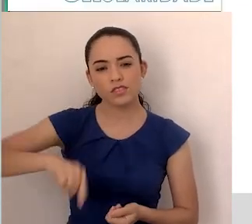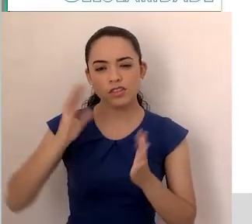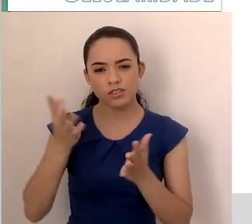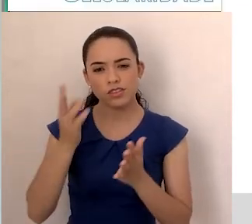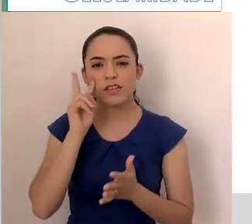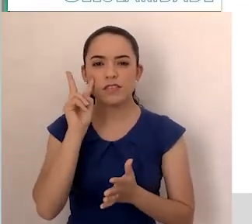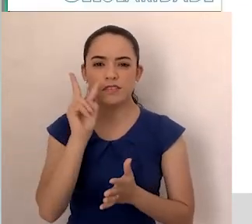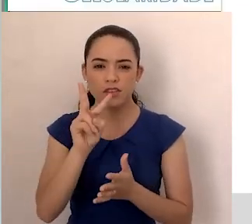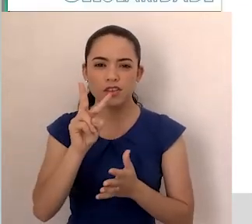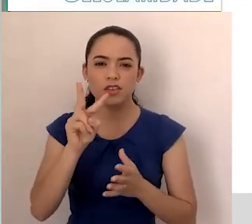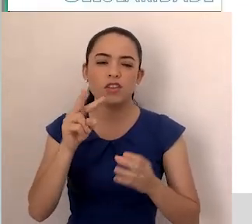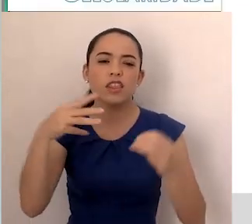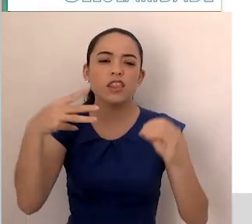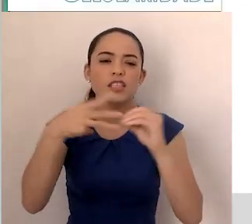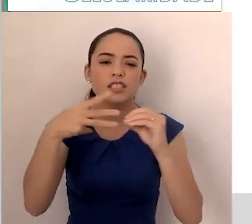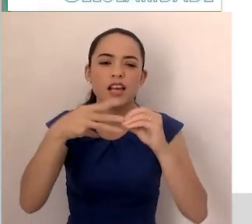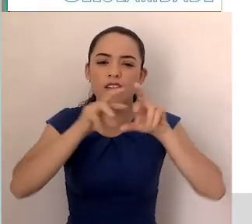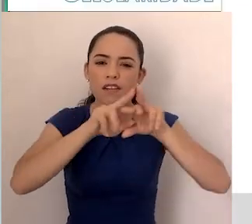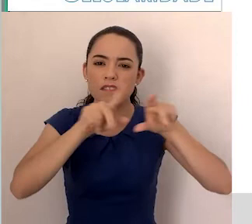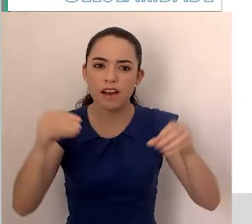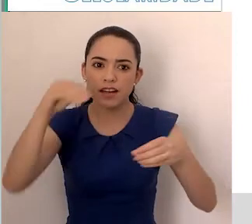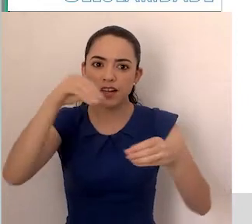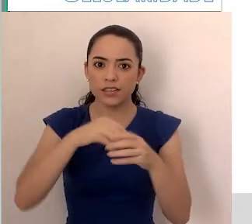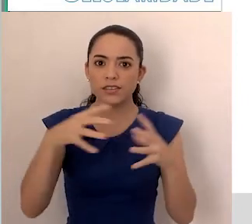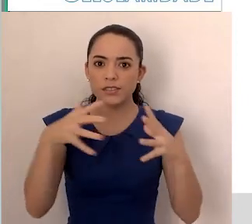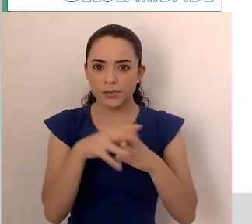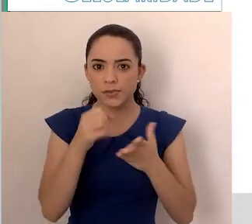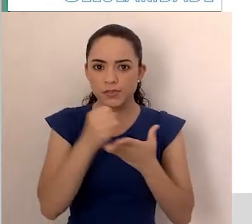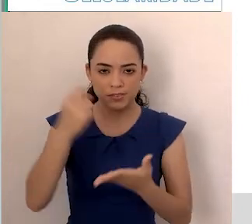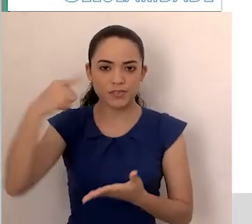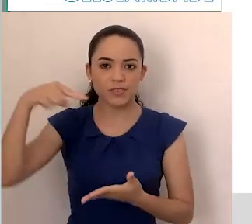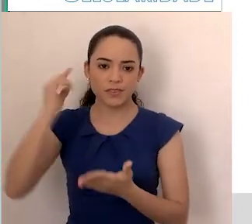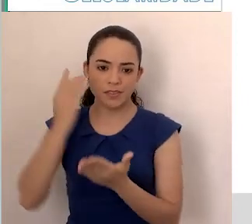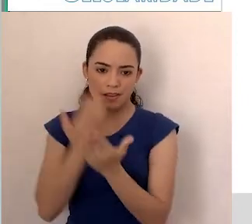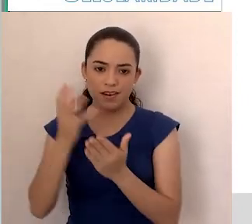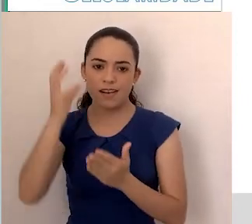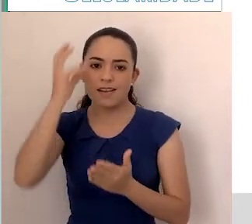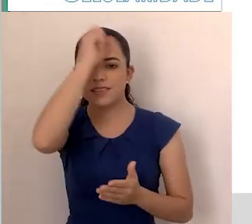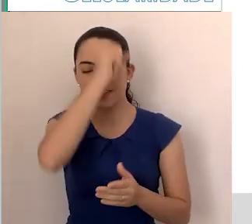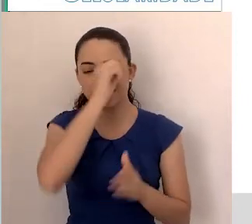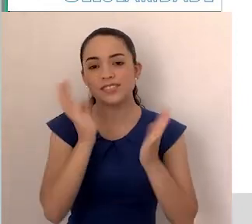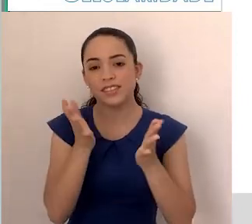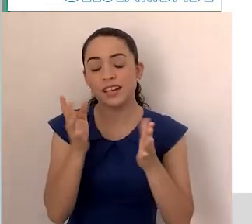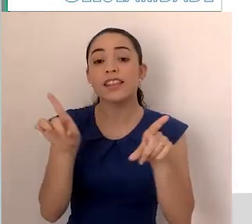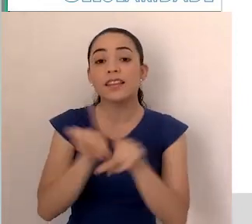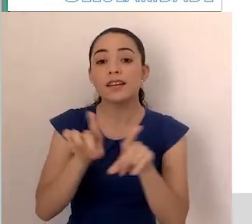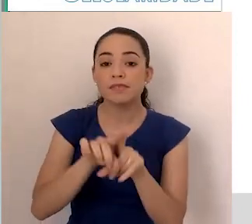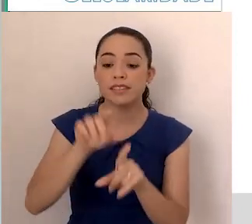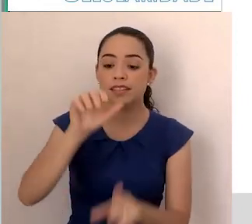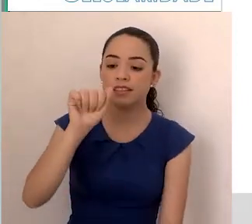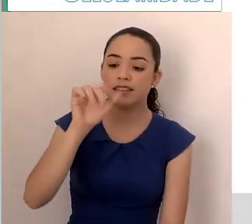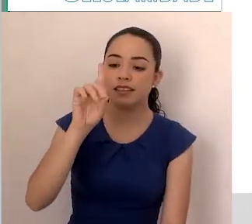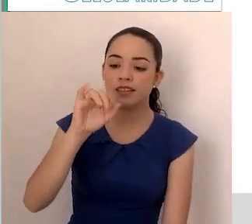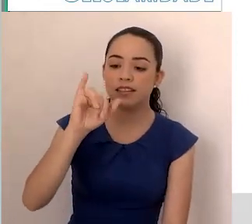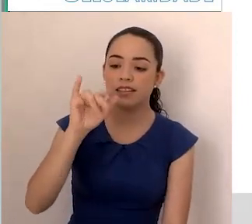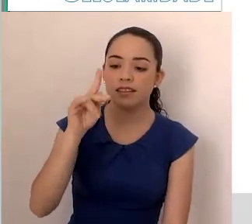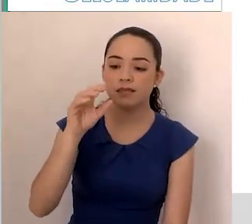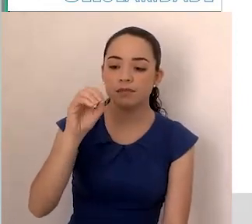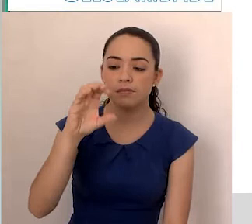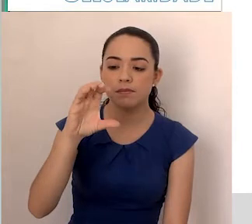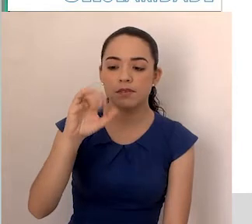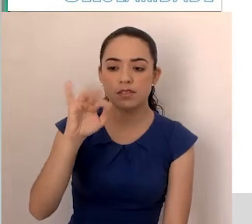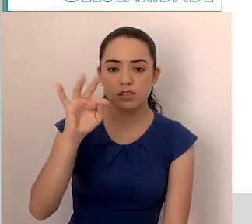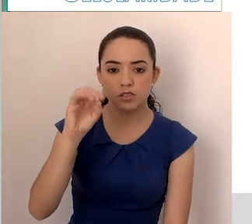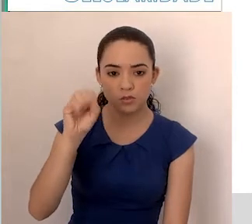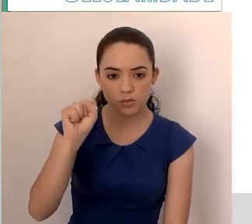Já vimos sobre as células residentes do tecido conjuntivo na aula anterior. Os adipócitos também são células